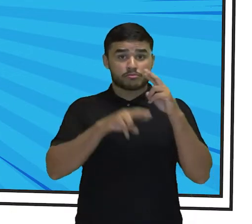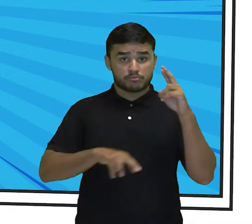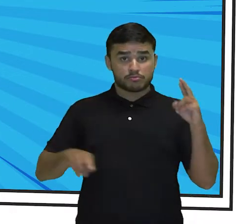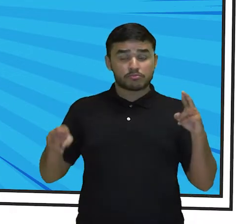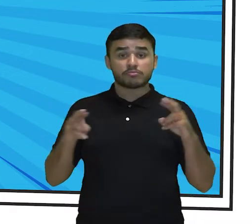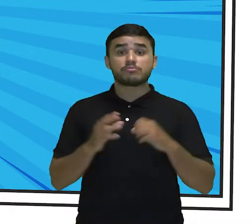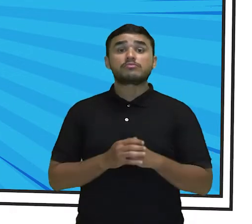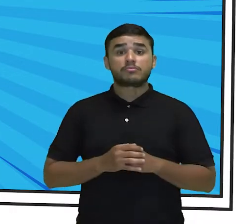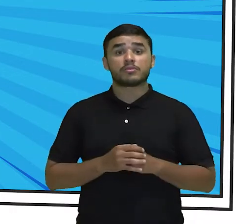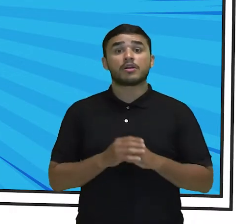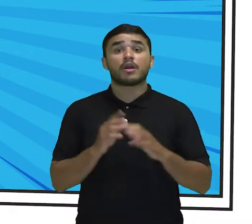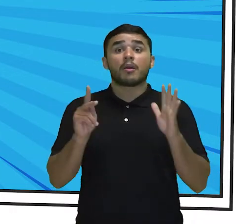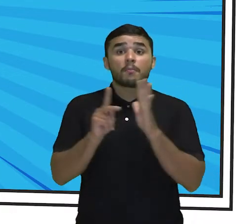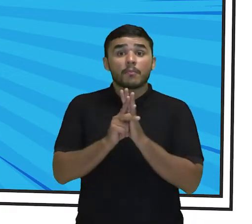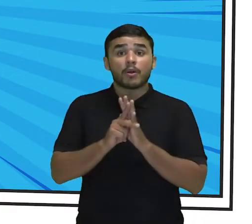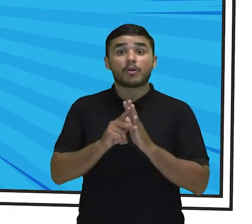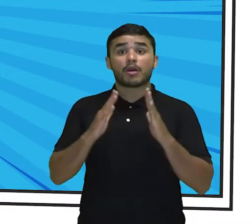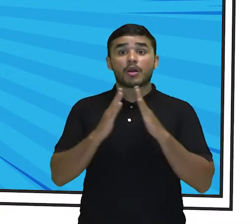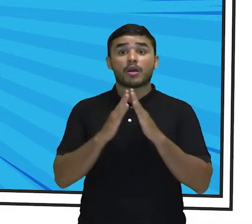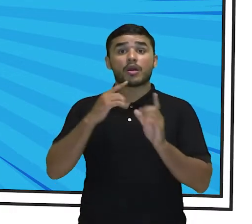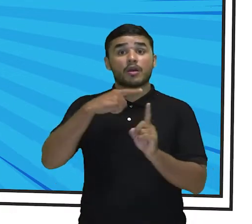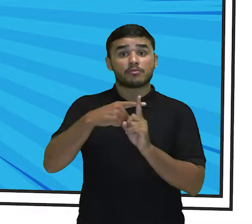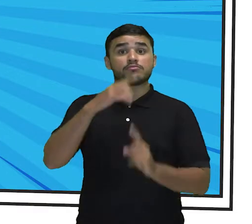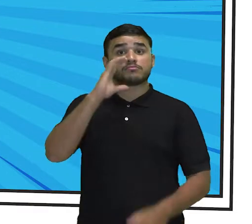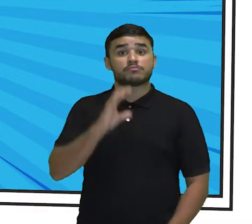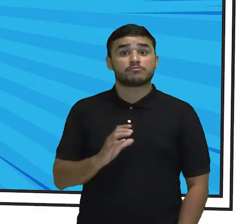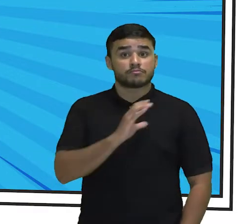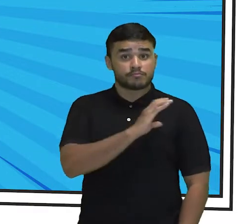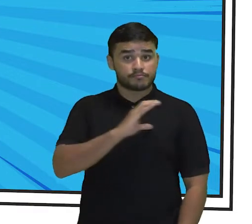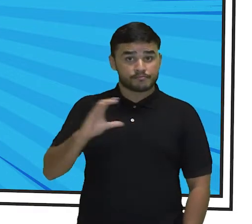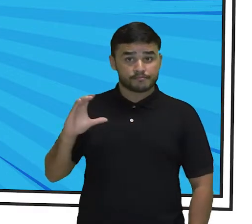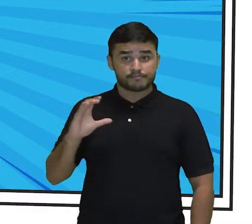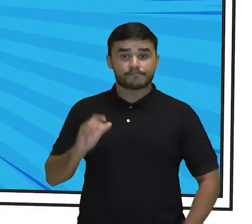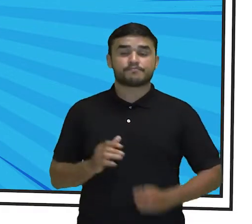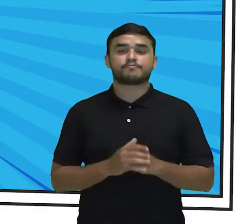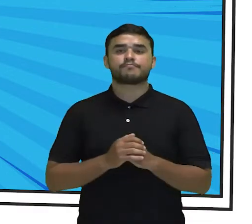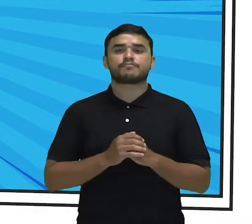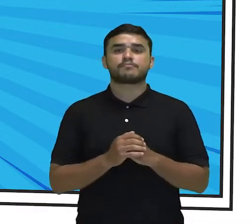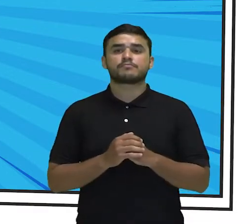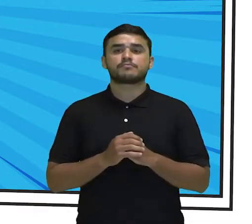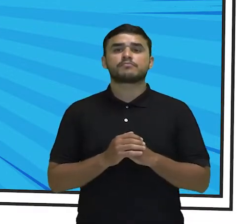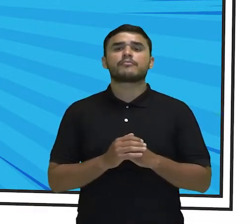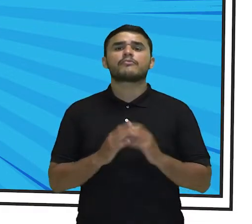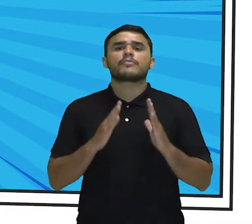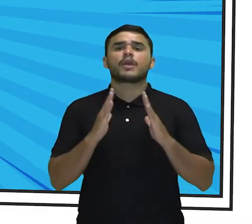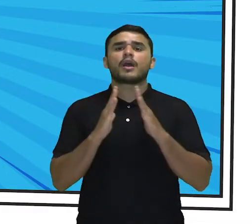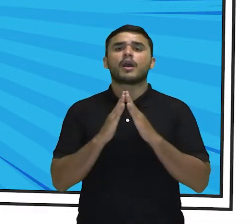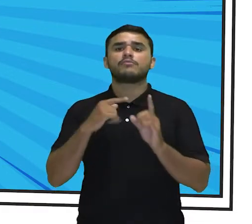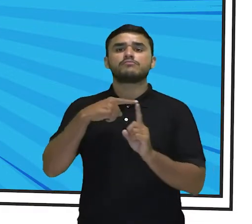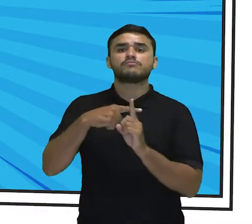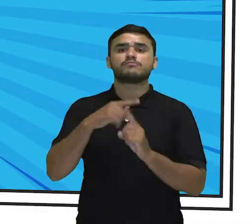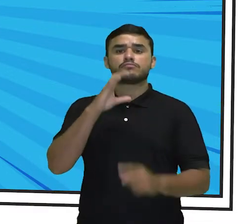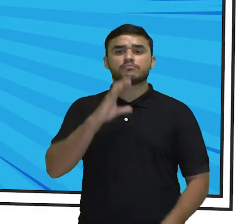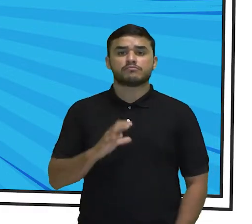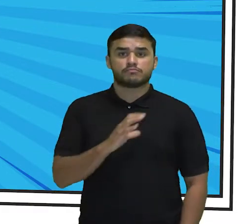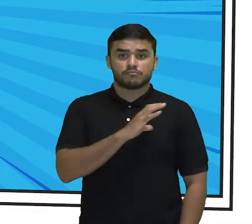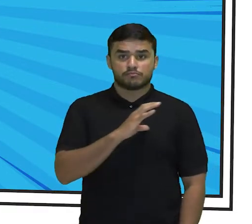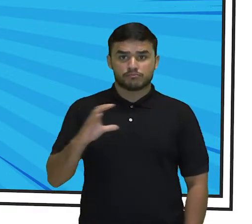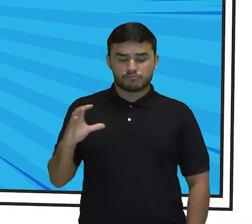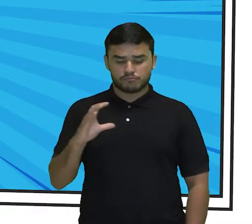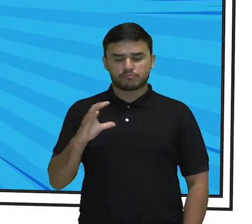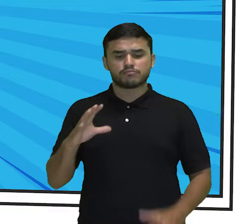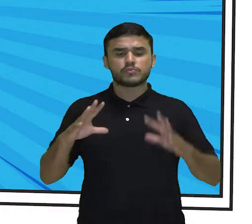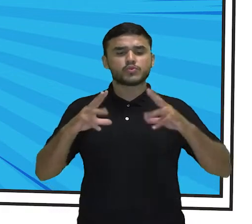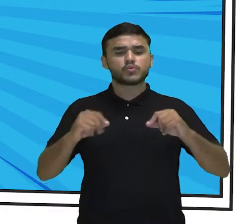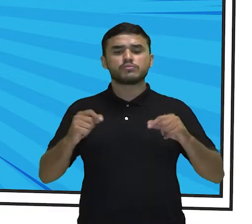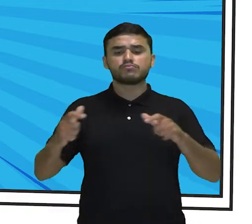é da Igreja Católica Apostólica Romana. Então vamos a eles. A igreja era uma senhora feudal. A igreja centralizava o